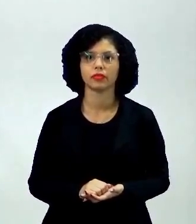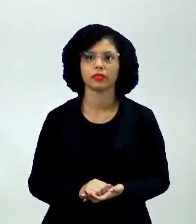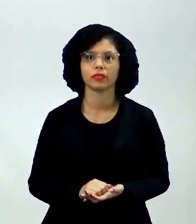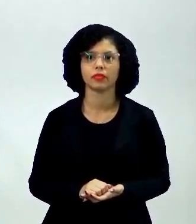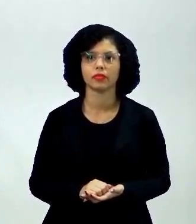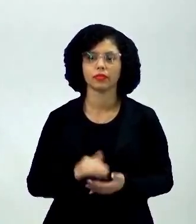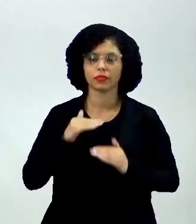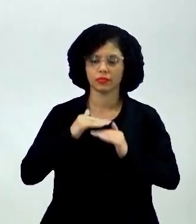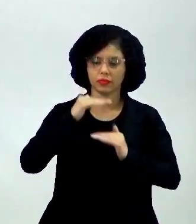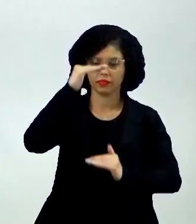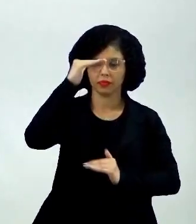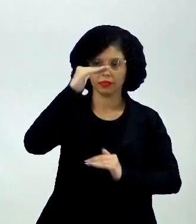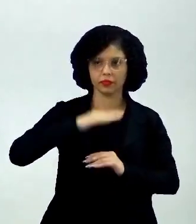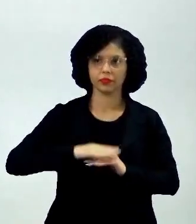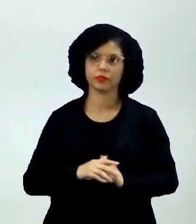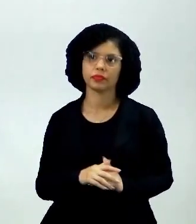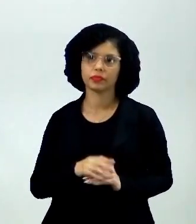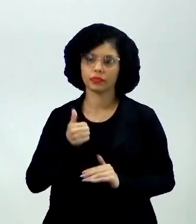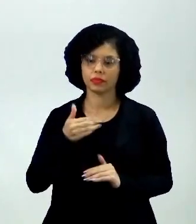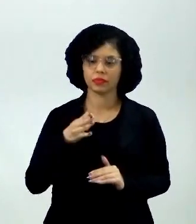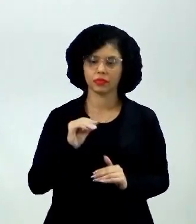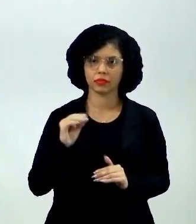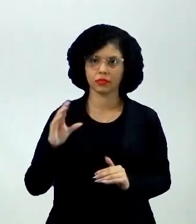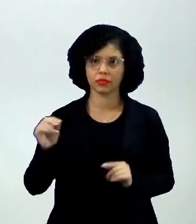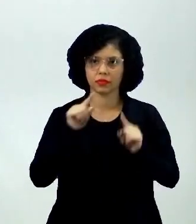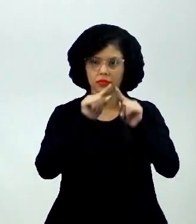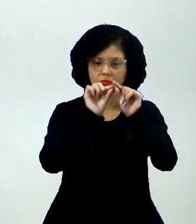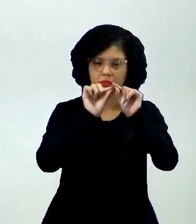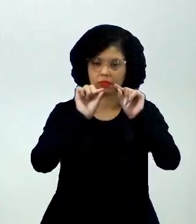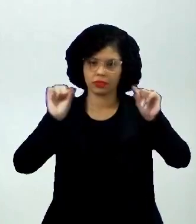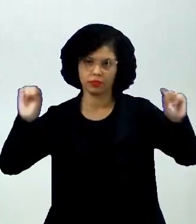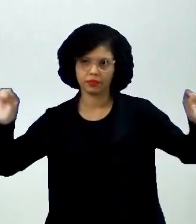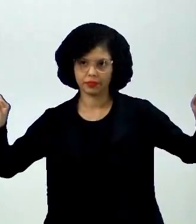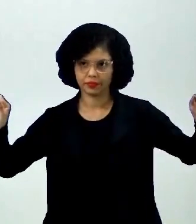de largura e 100 metros